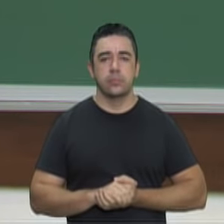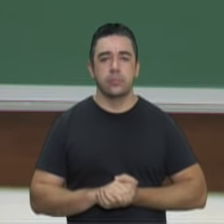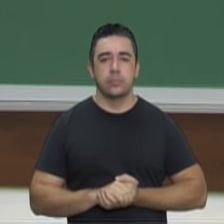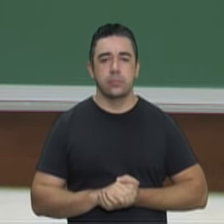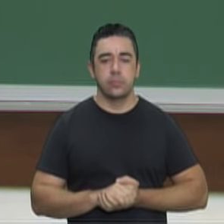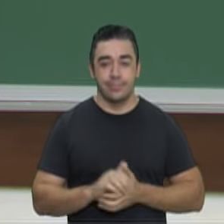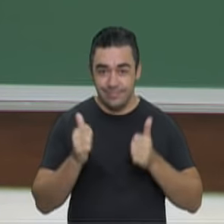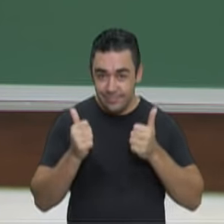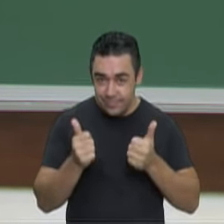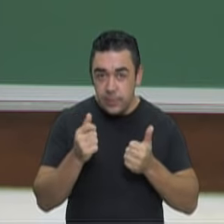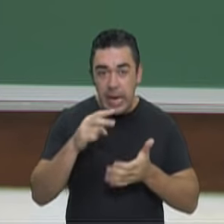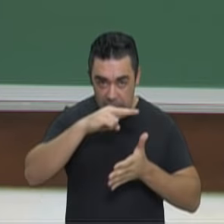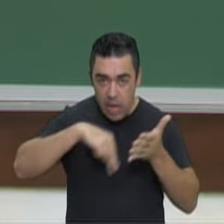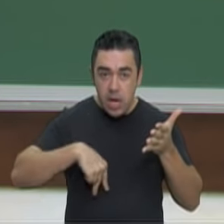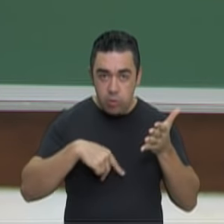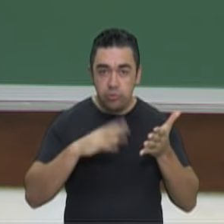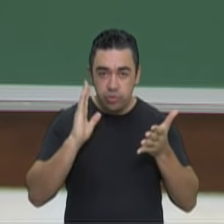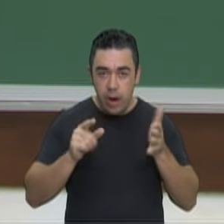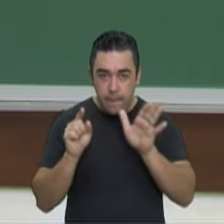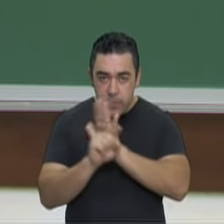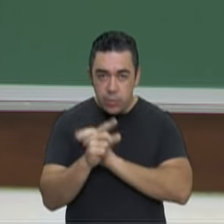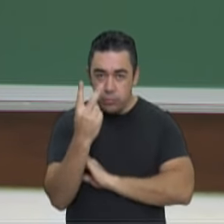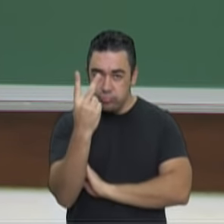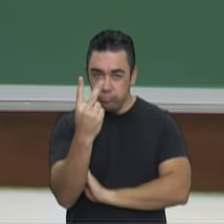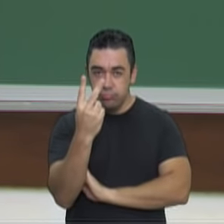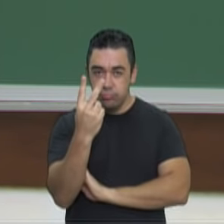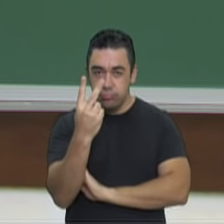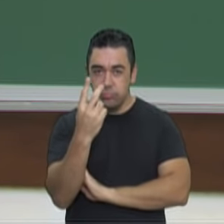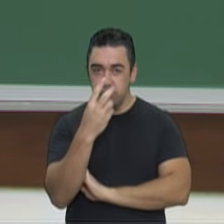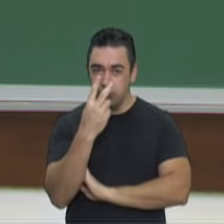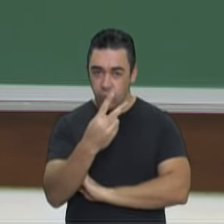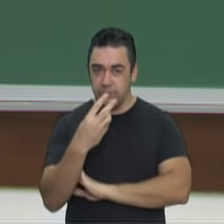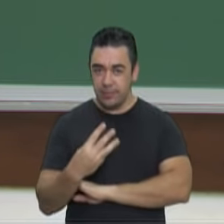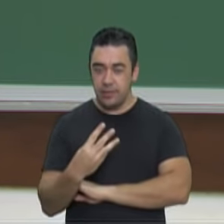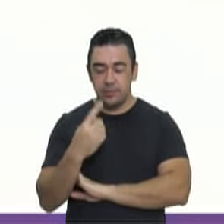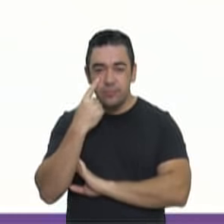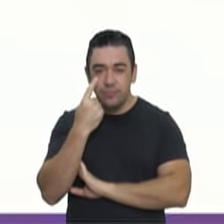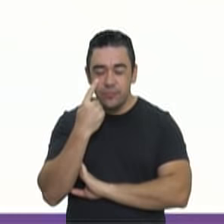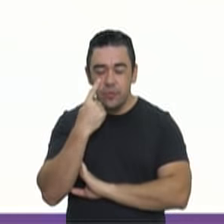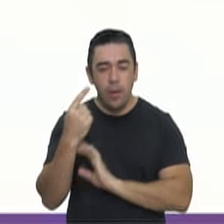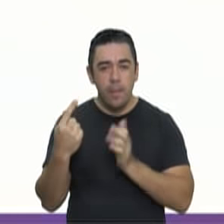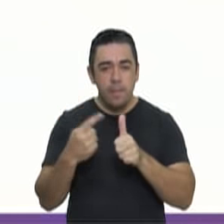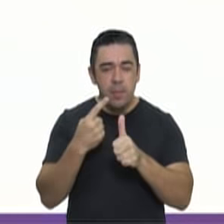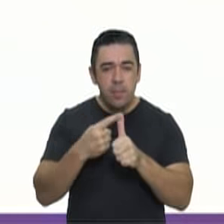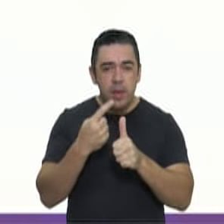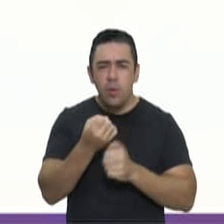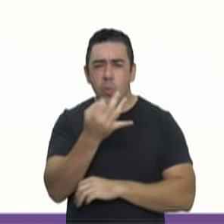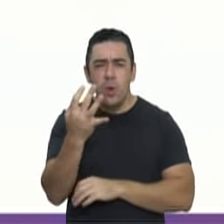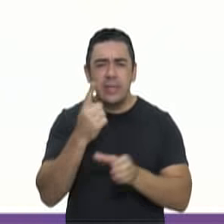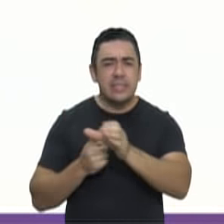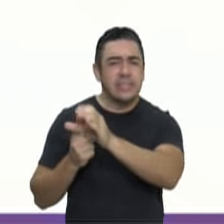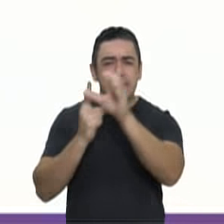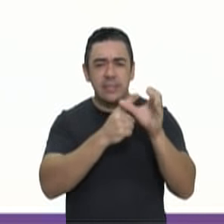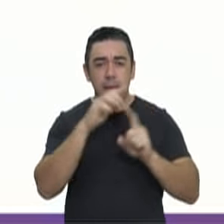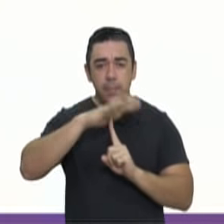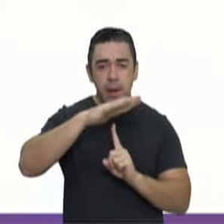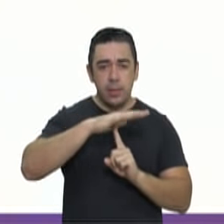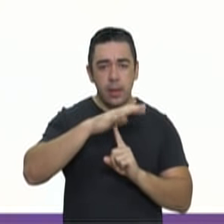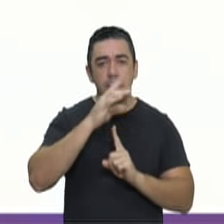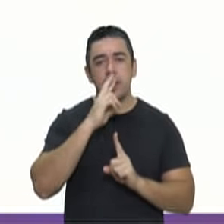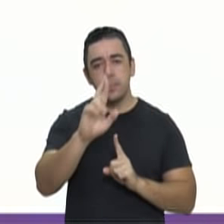Muito bem. Leu a questão? Leu as duas questões aí? Então vamos para a primeira questão ali, ó. Quantos municípios possui o estado do Paraná?